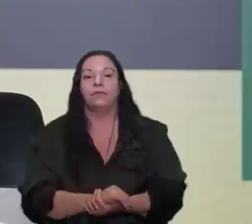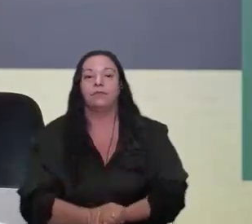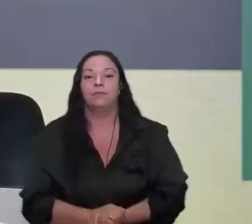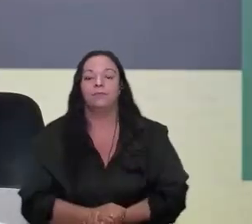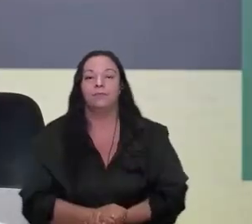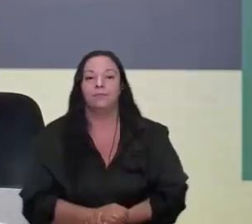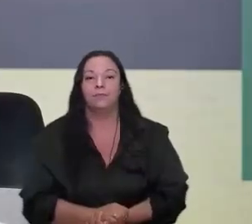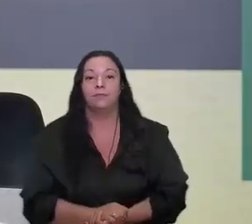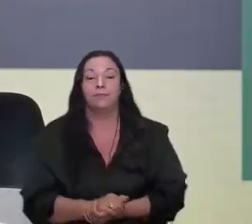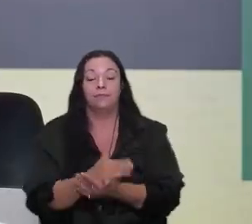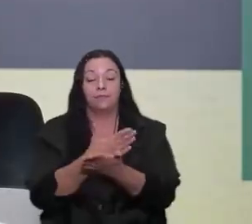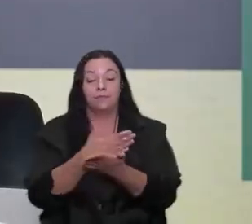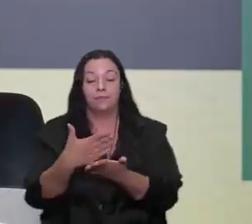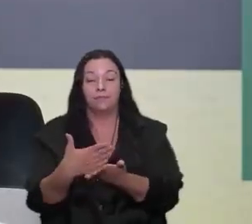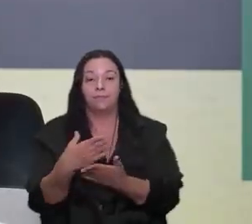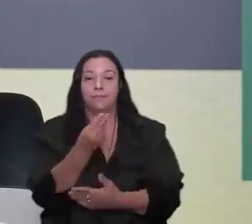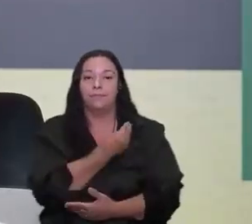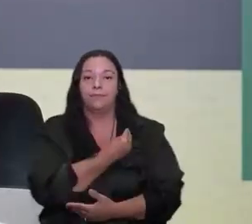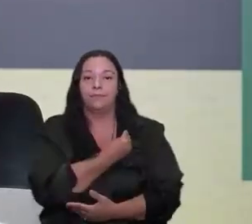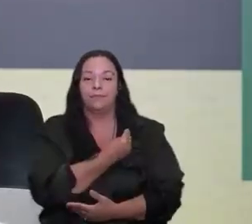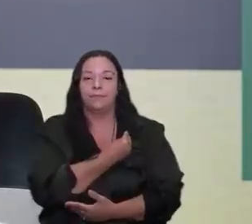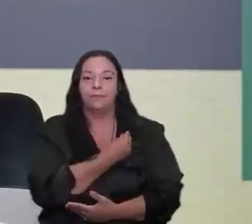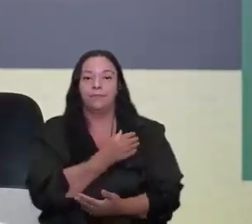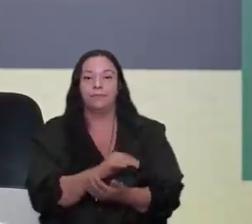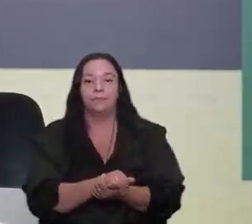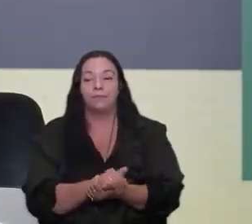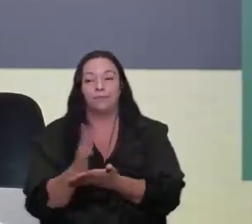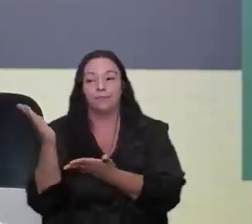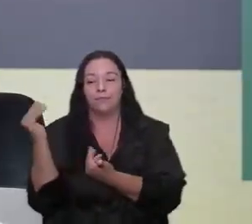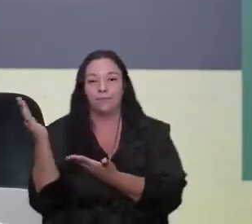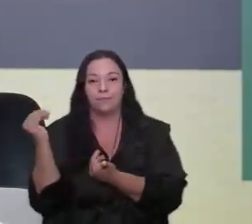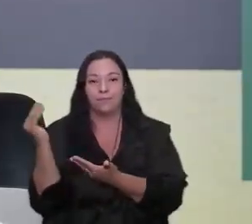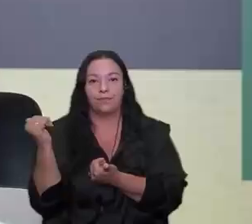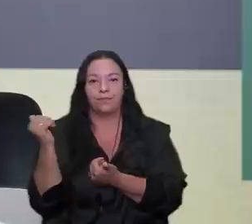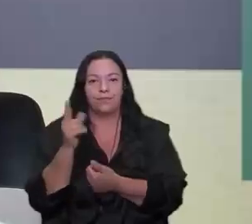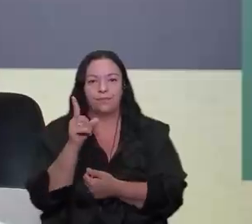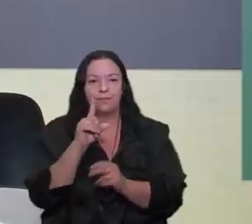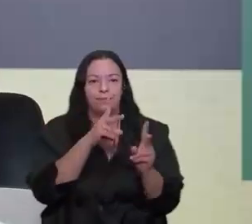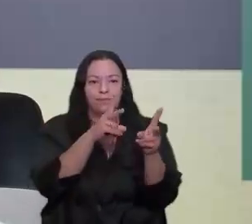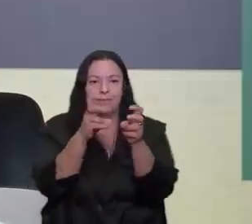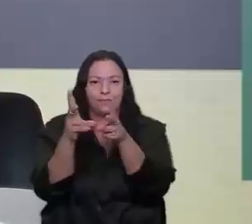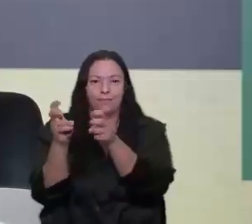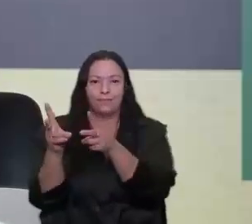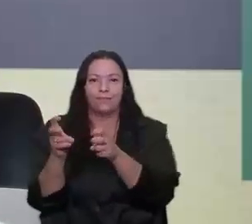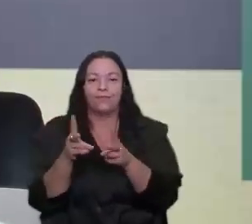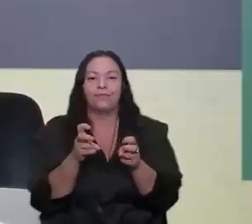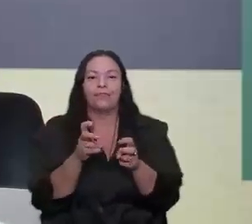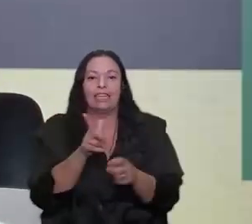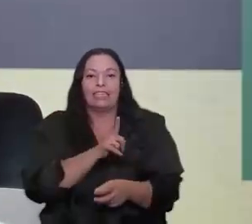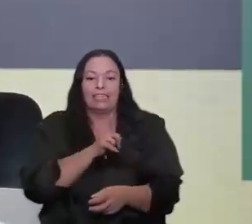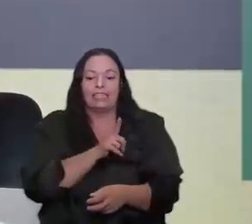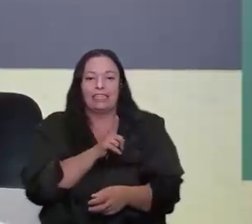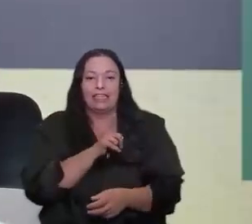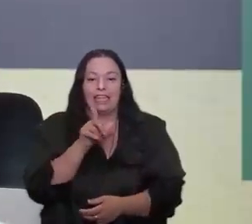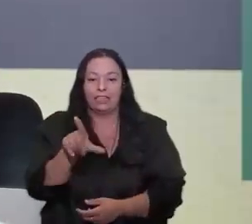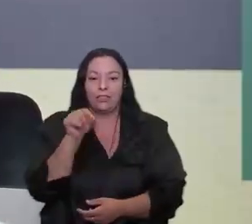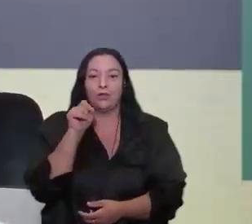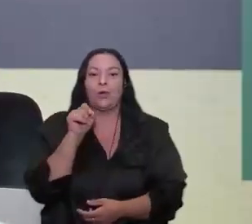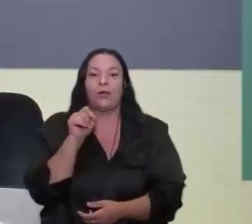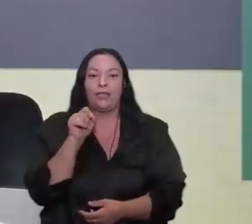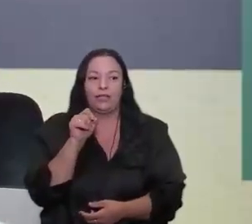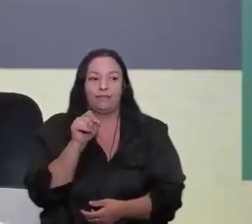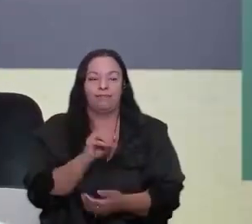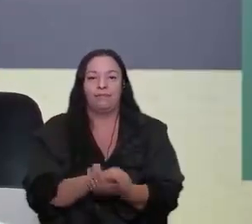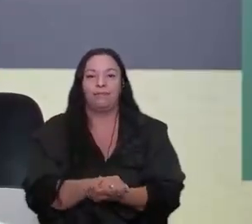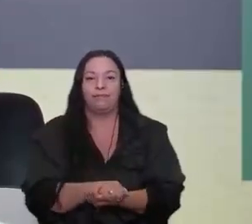Então, esse início da vida, né, quando ainda somos jovens, a gente nem percebe que a gente tem essa opção de